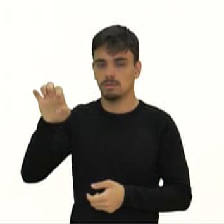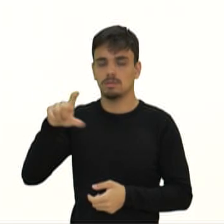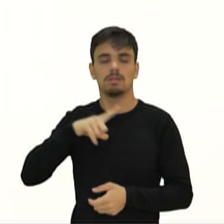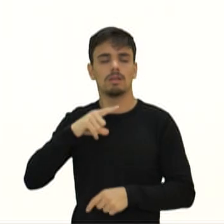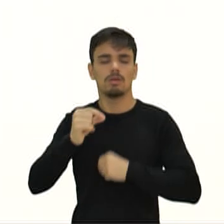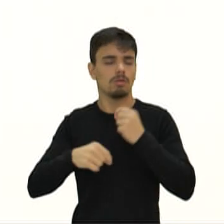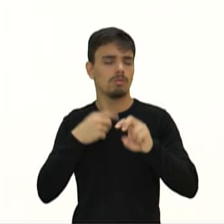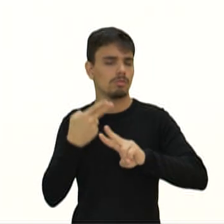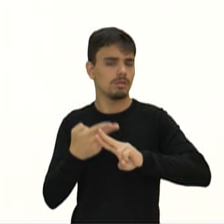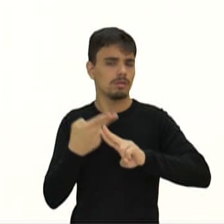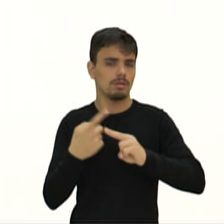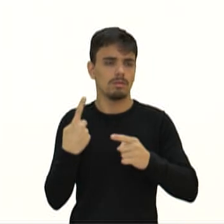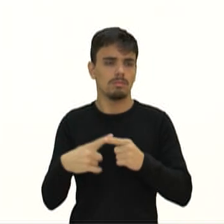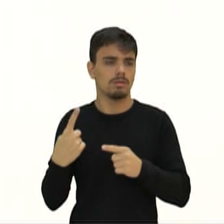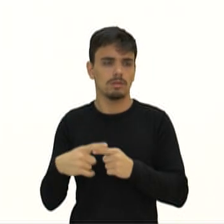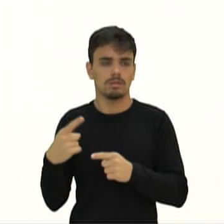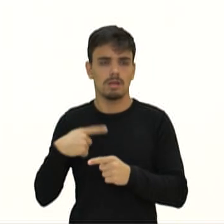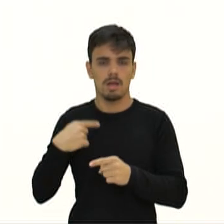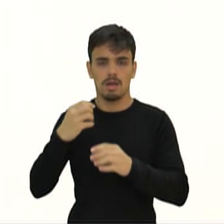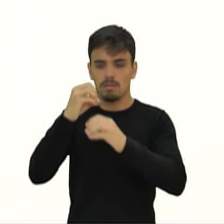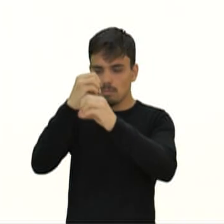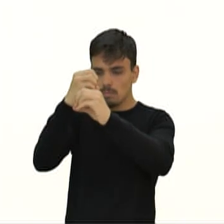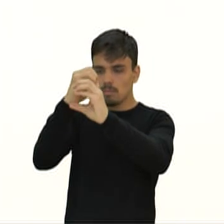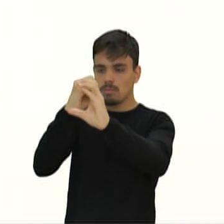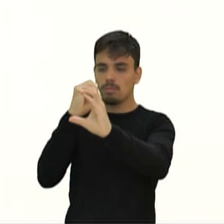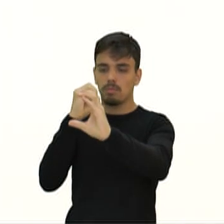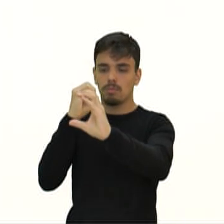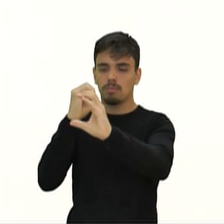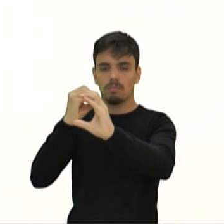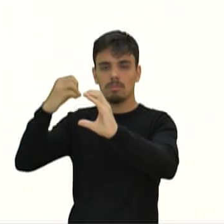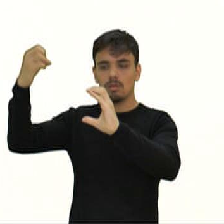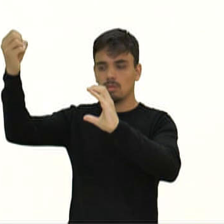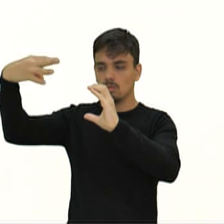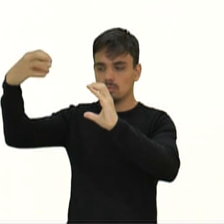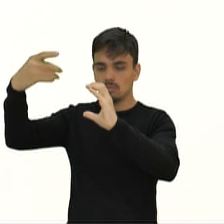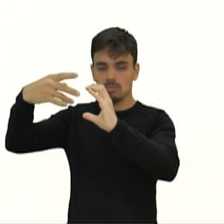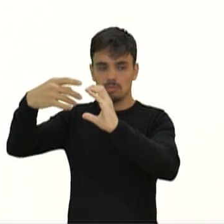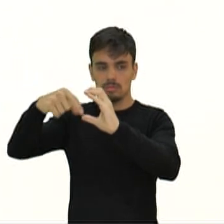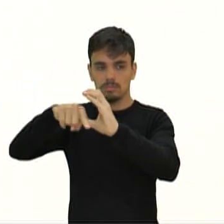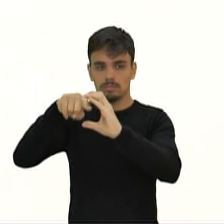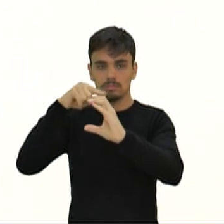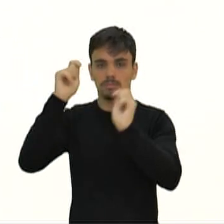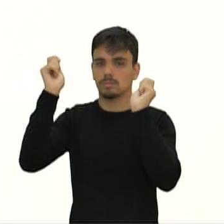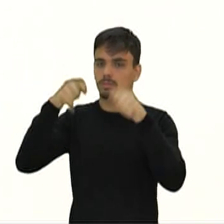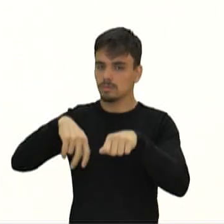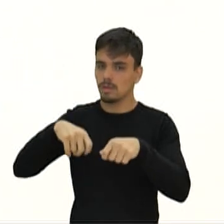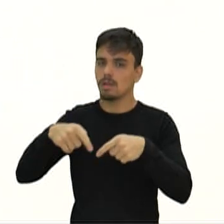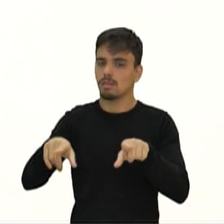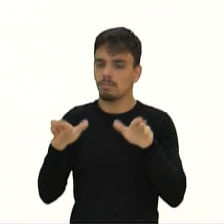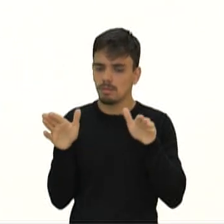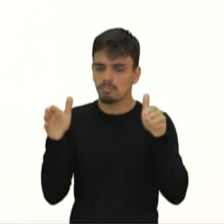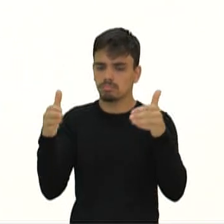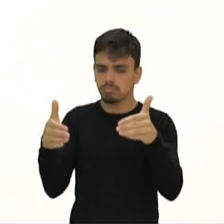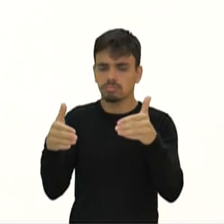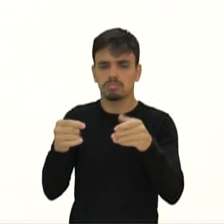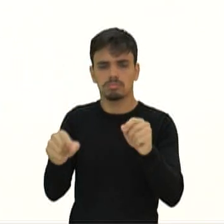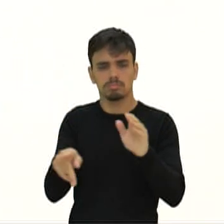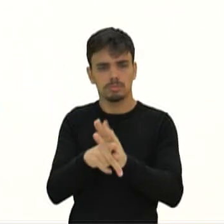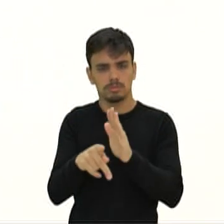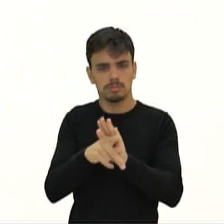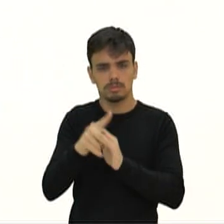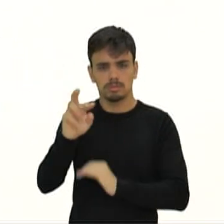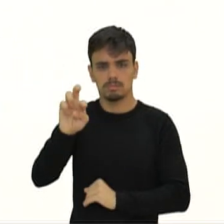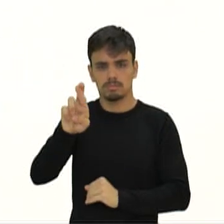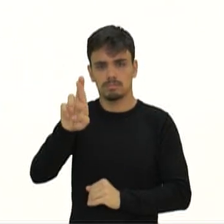ter tendência de abrir um pouquinho mais o fluxo luminoso. Quando ele avança para o olho, você consegue estar concentrando ele na retina